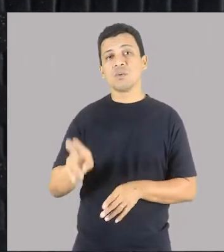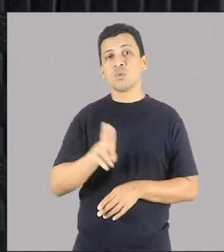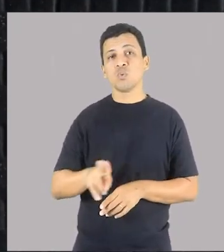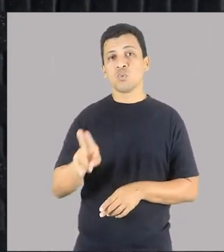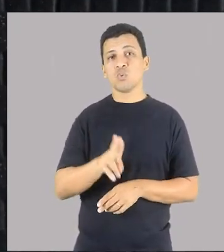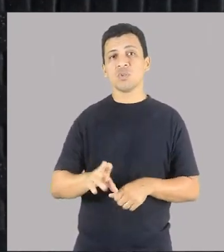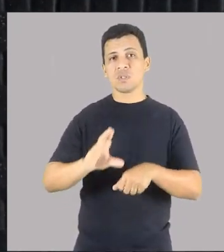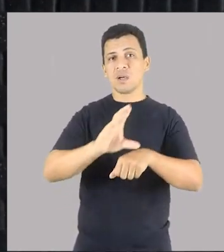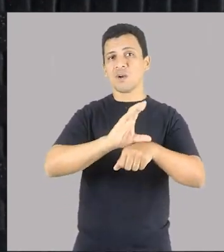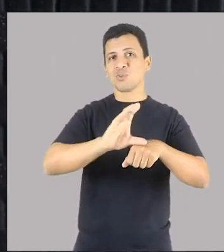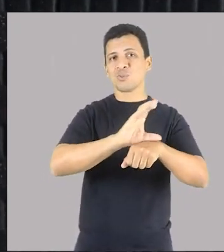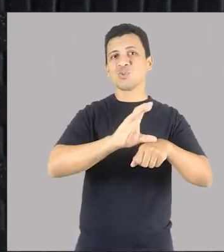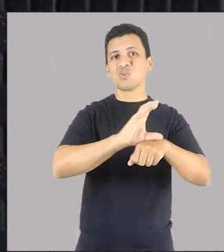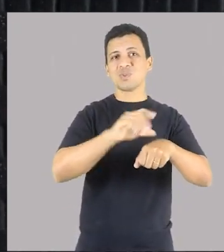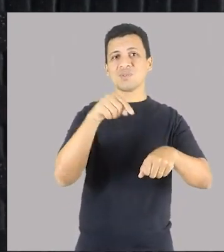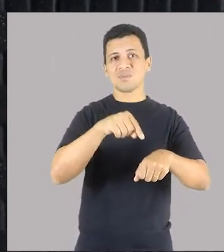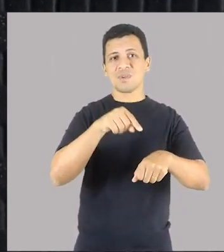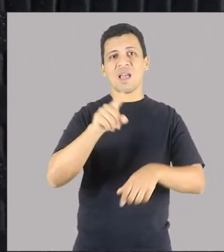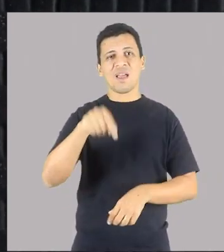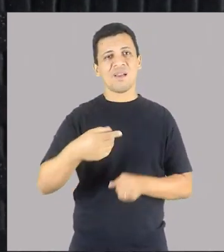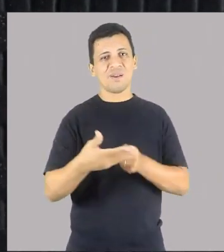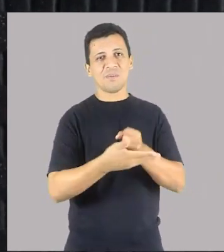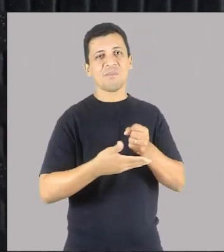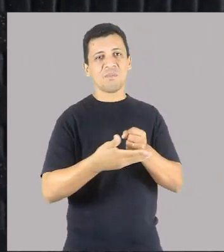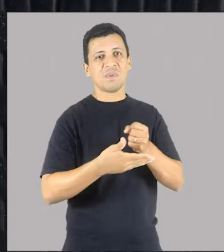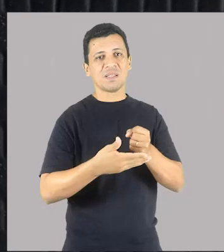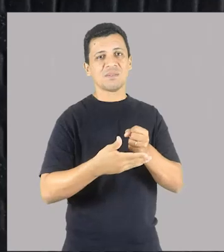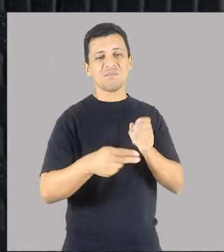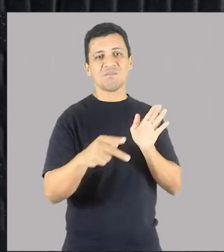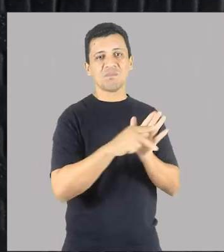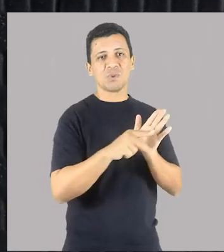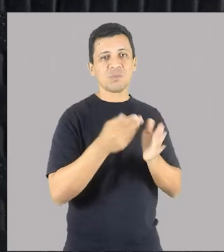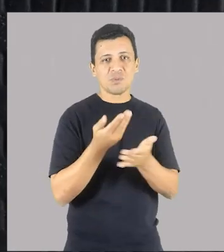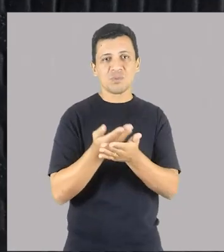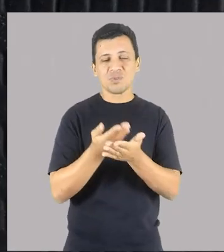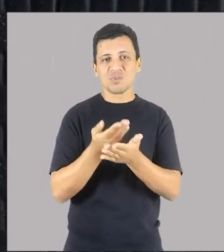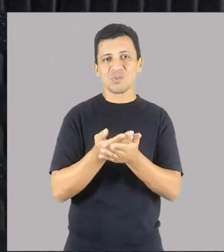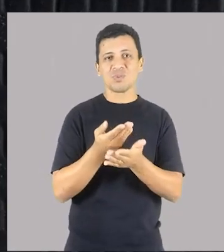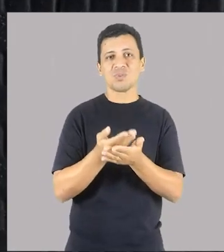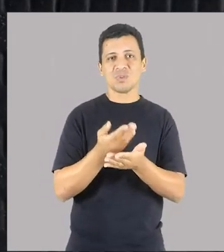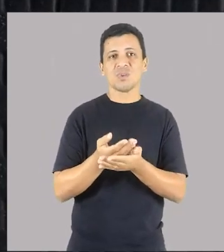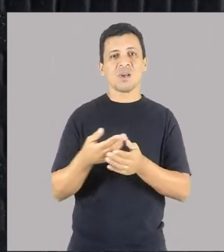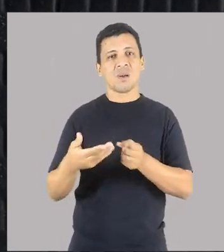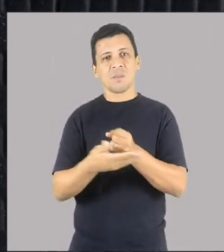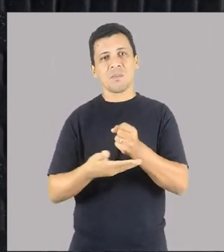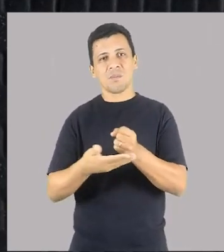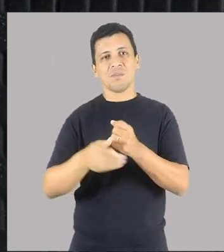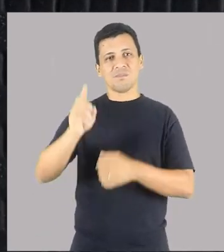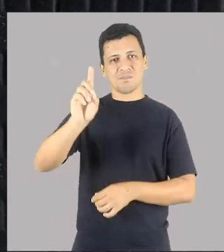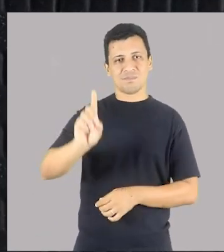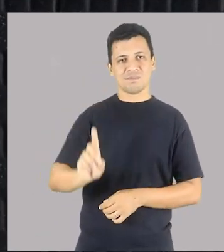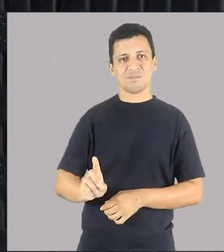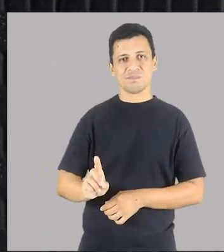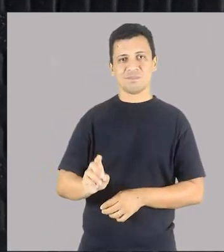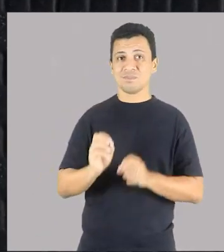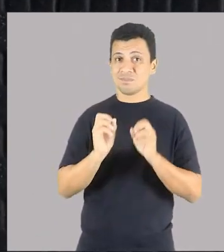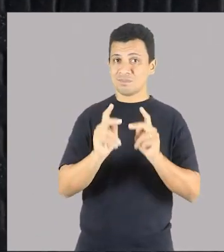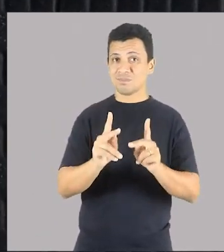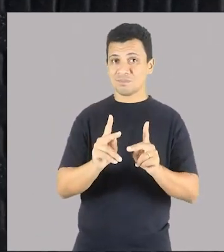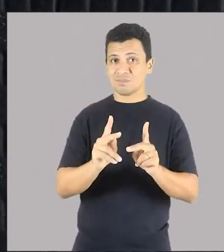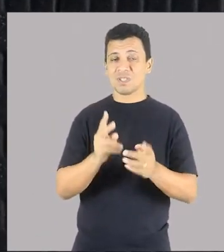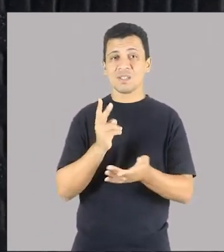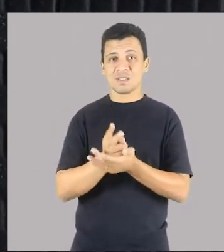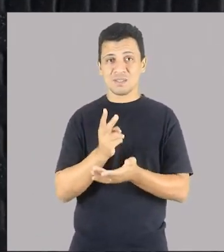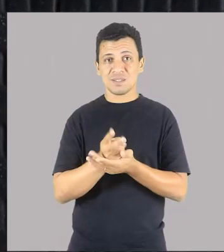nossa Constituição como base própria para o estudo dessas noções de direito. Tudo bem? Sempre recorram a